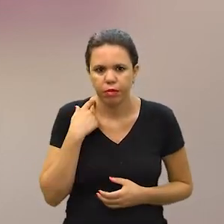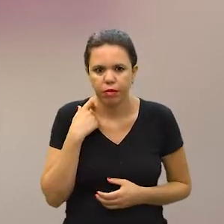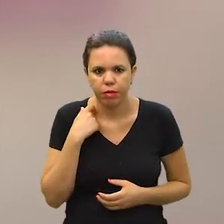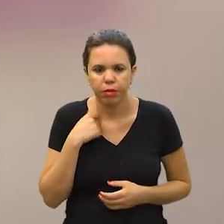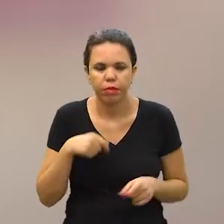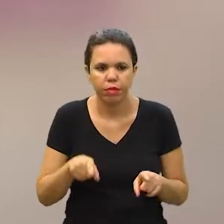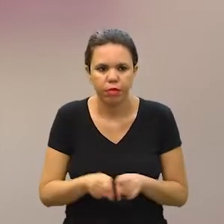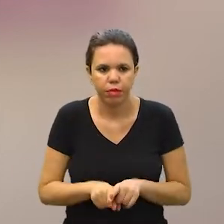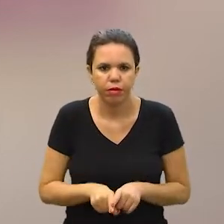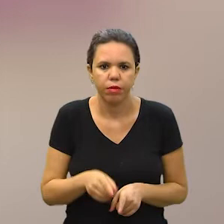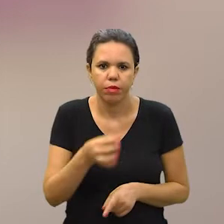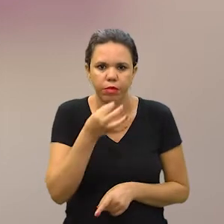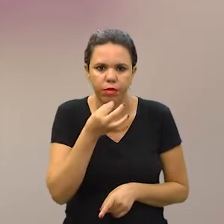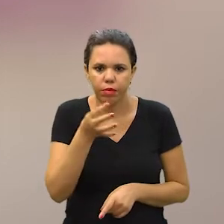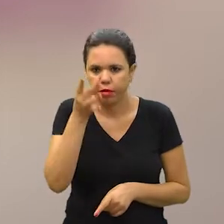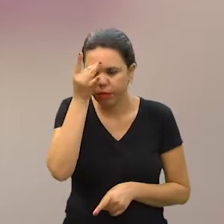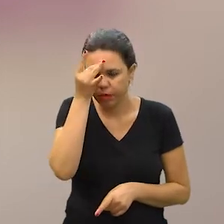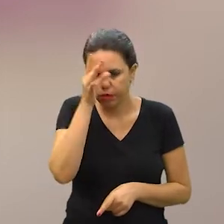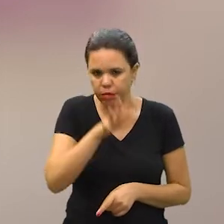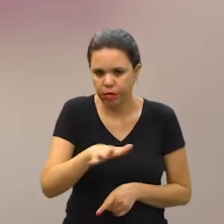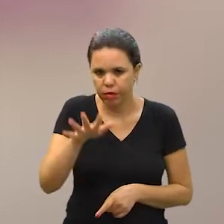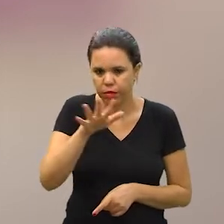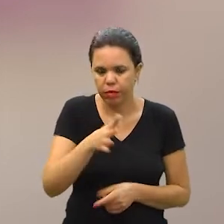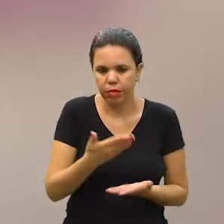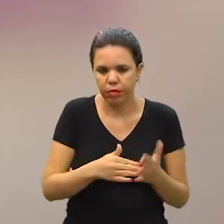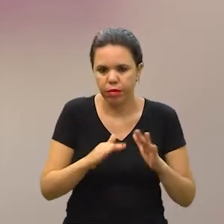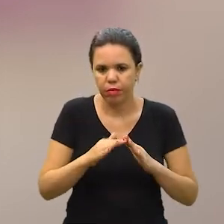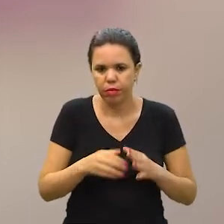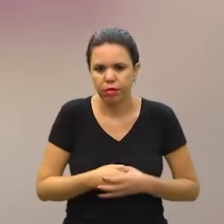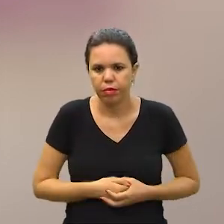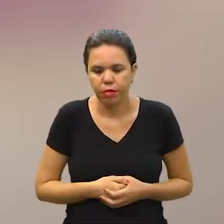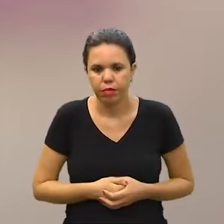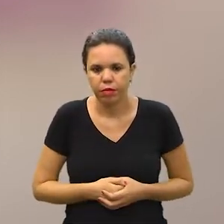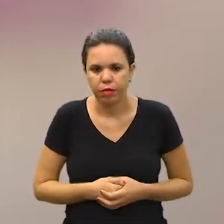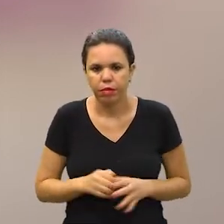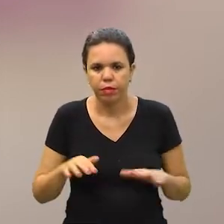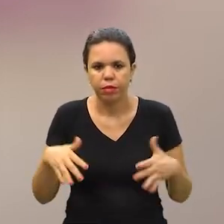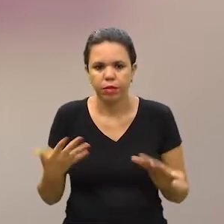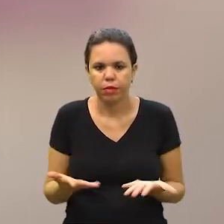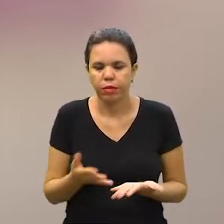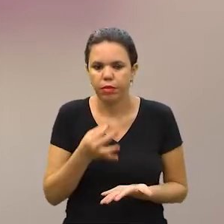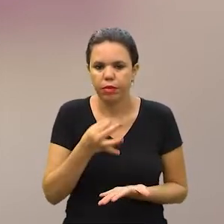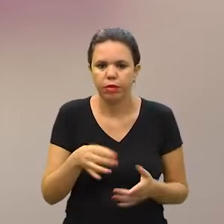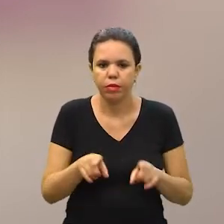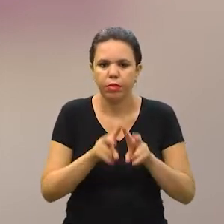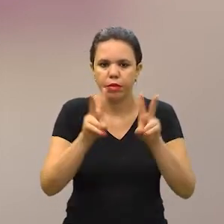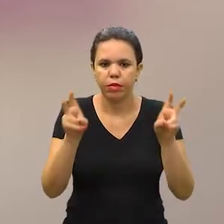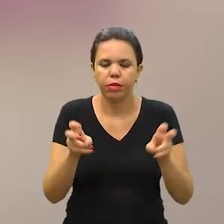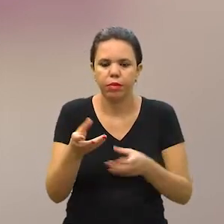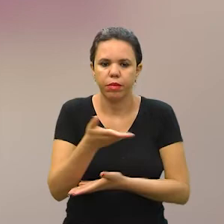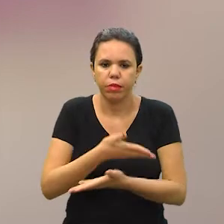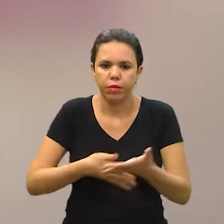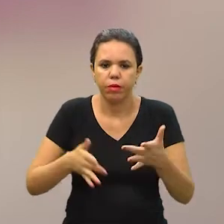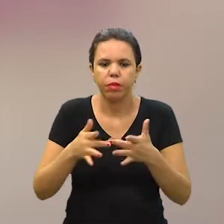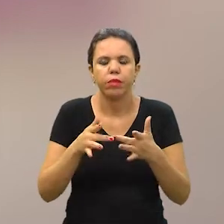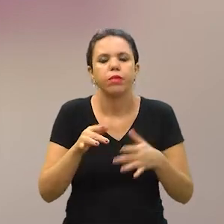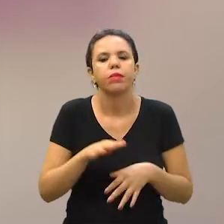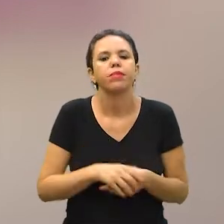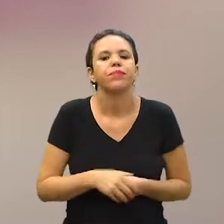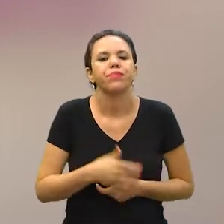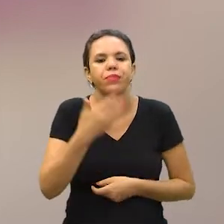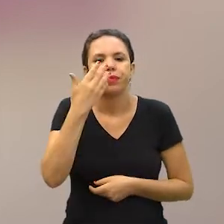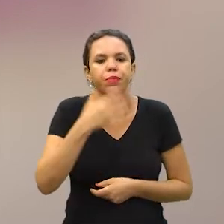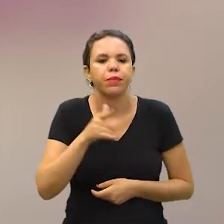muito importante tanto do ponto de vista da aprendizagem, então na escola, né, quanto do ponto de vista de relacionamentos.